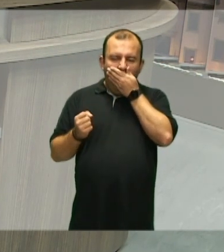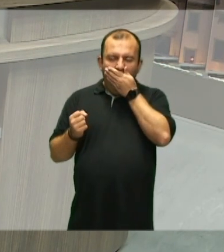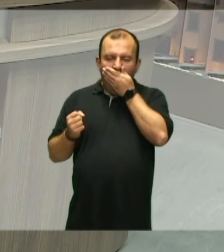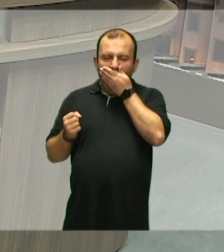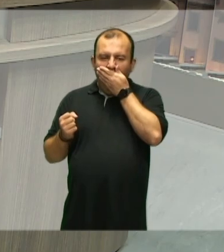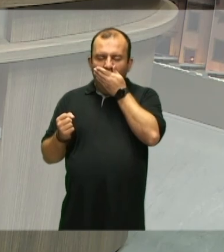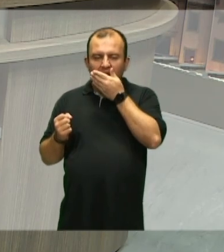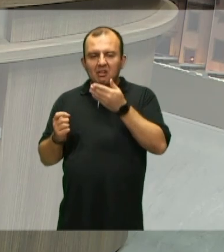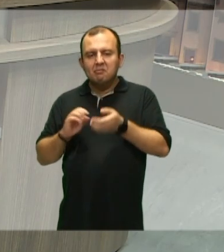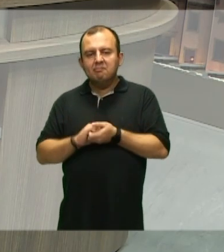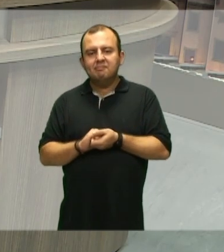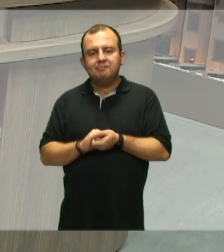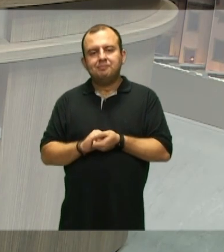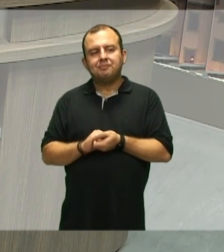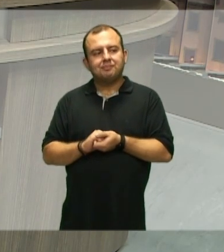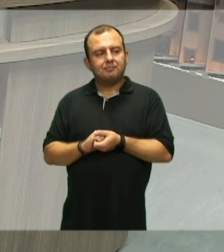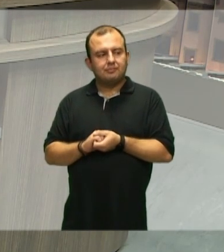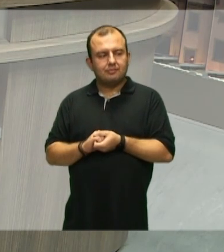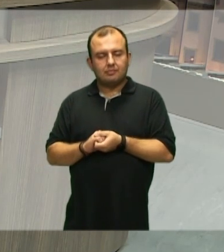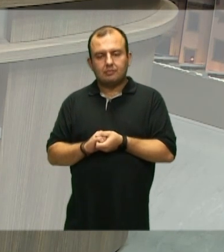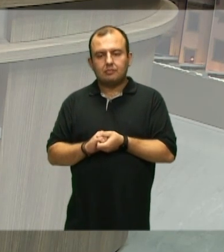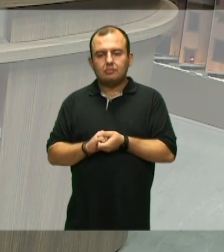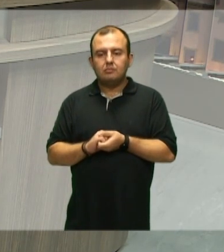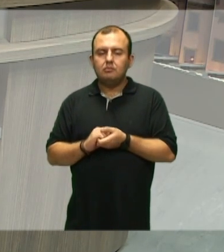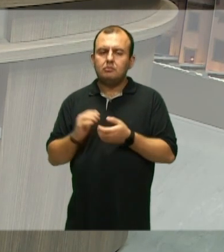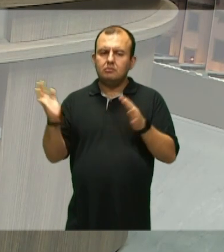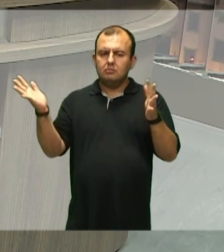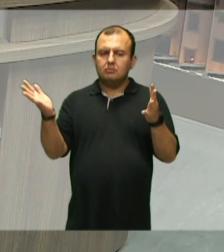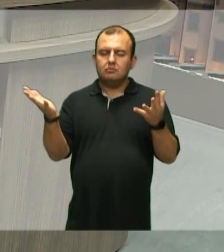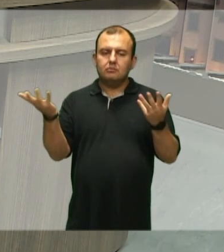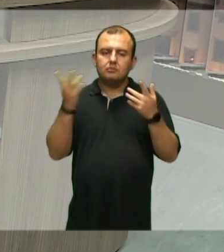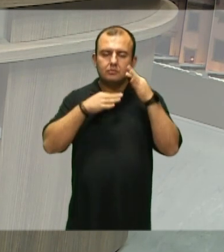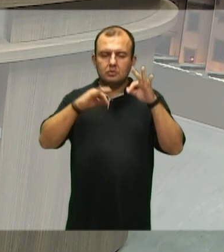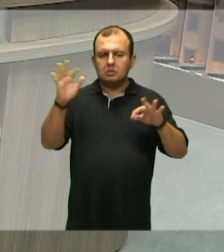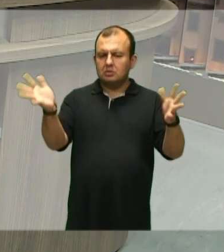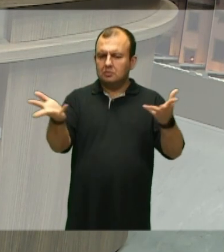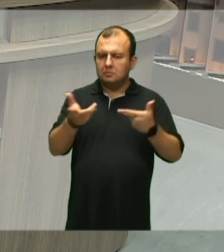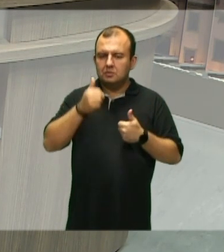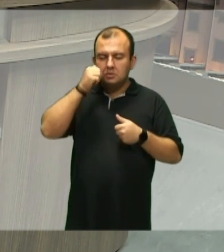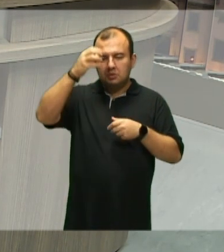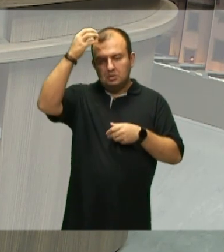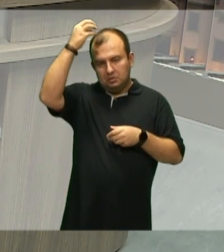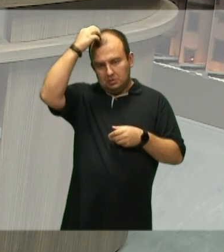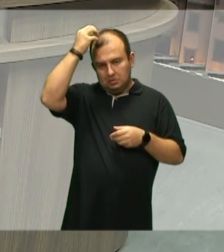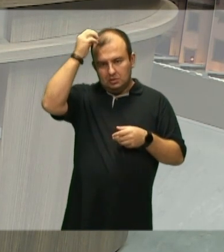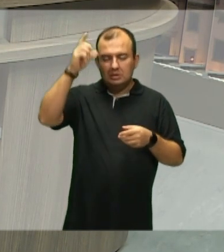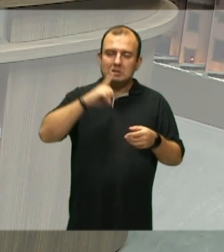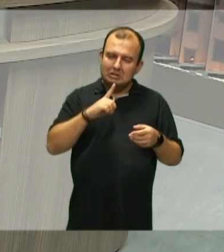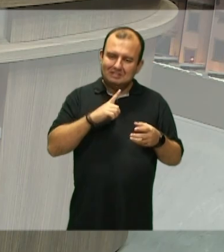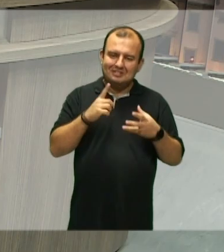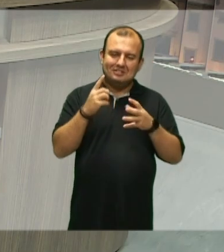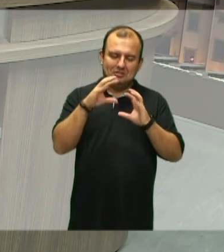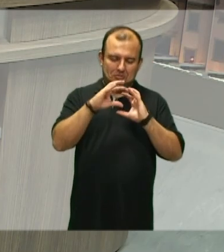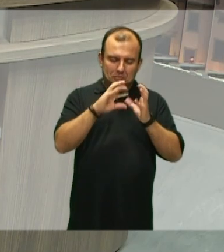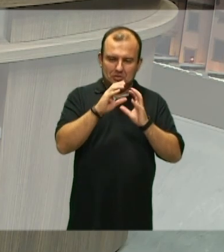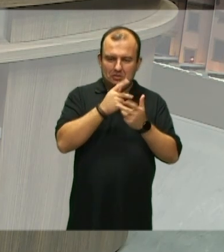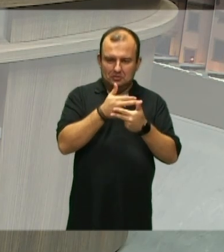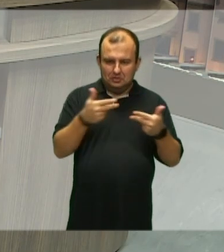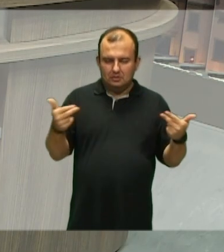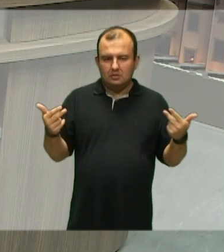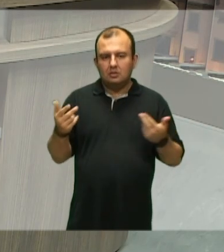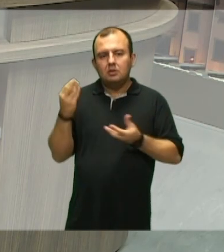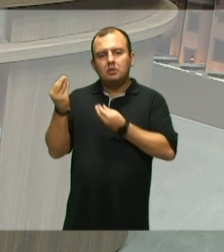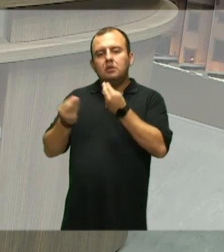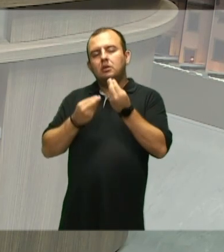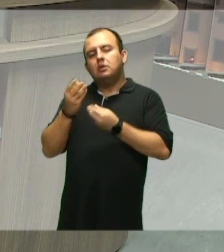né? Uhum. Com a maravilhosa Princesa das Bolinhas. Das Bolinhas.